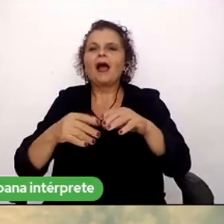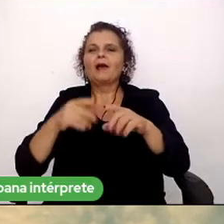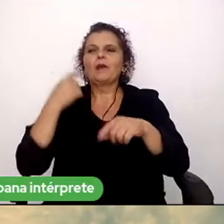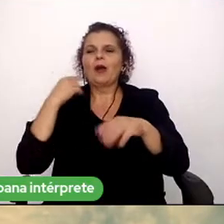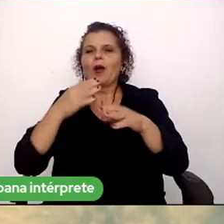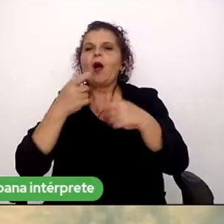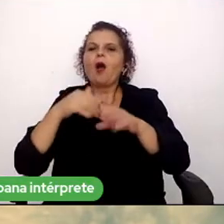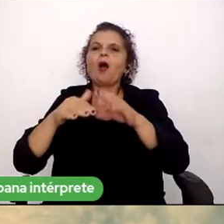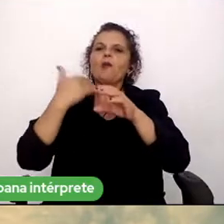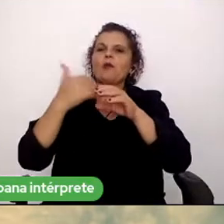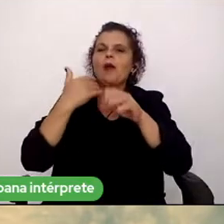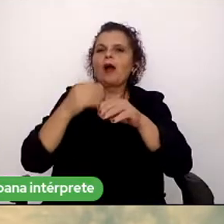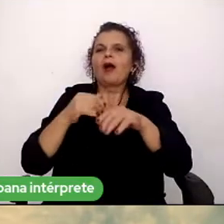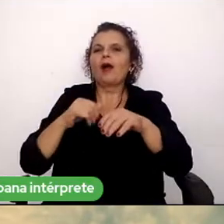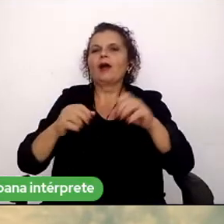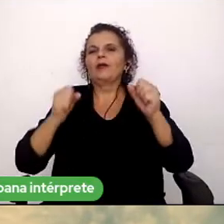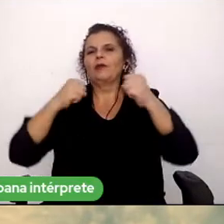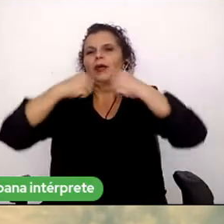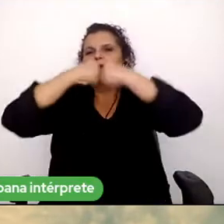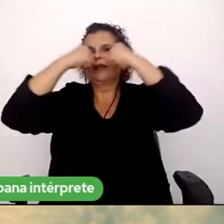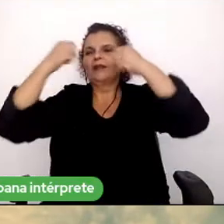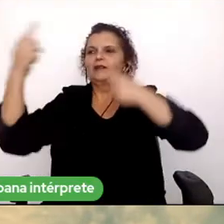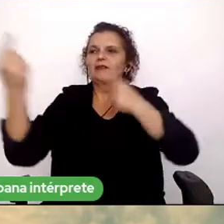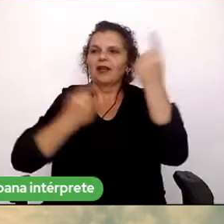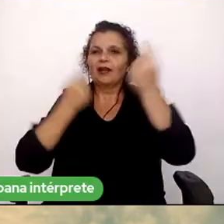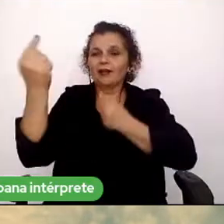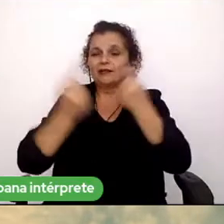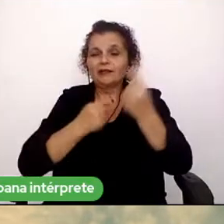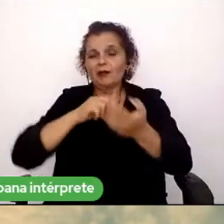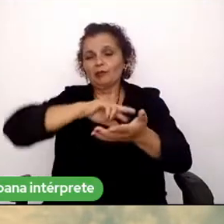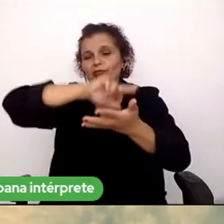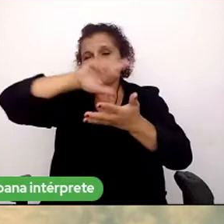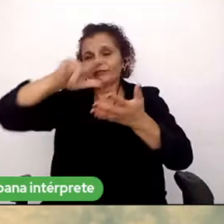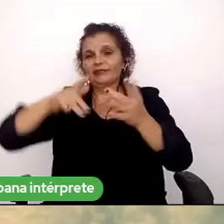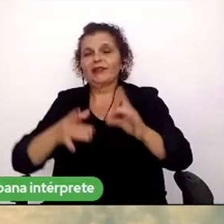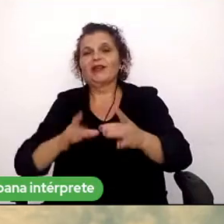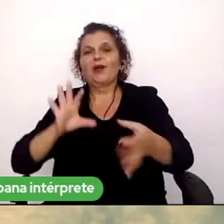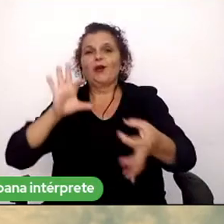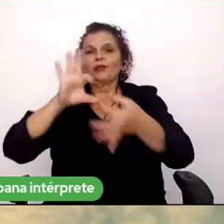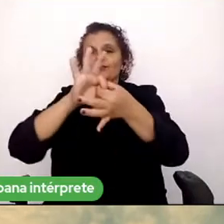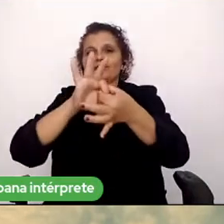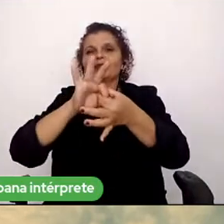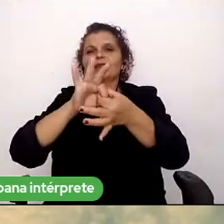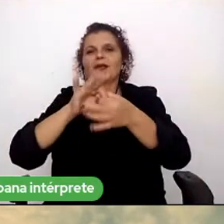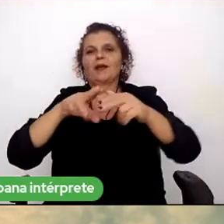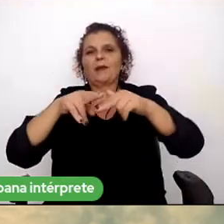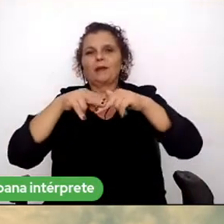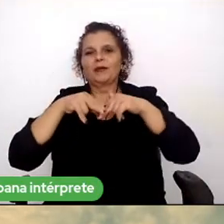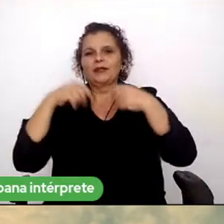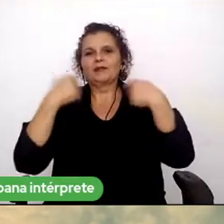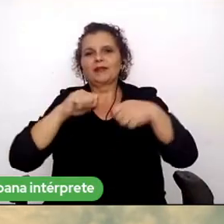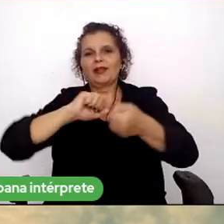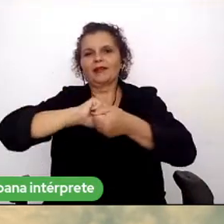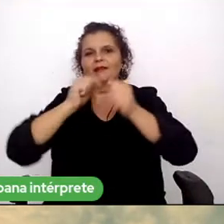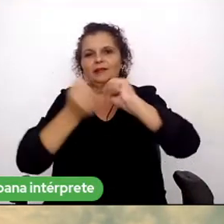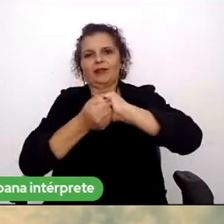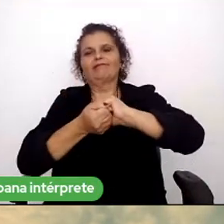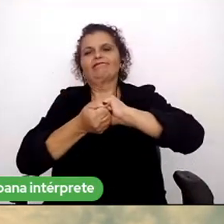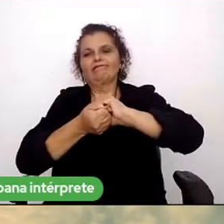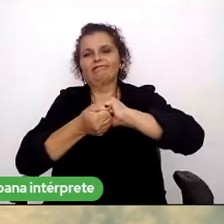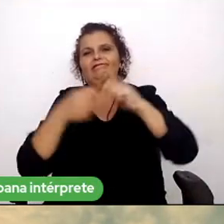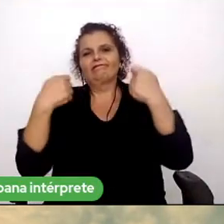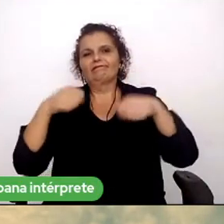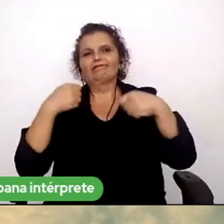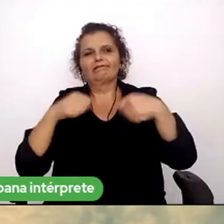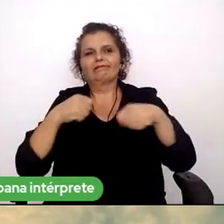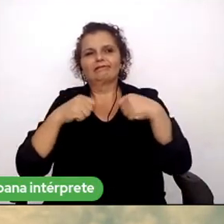né? Tem esse monte de contextos do remoto aí que a gente precisou se adaptar muito, né, Sixel?